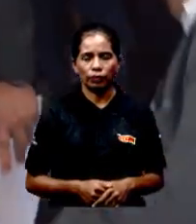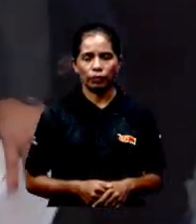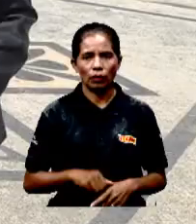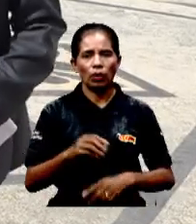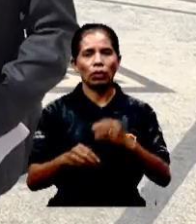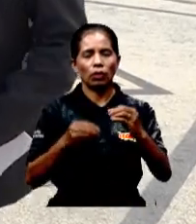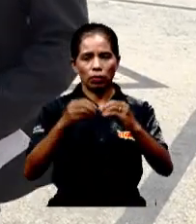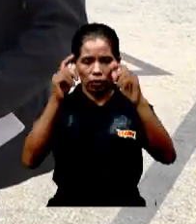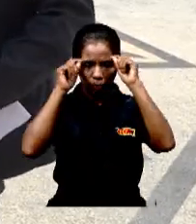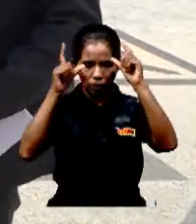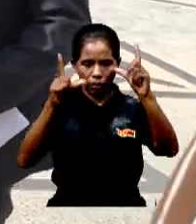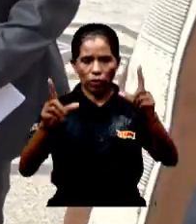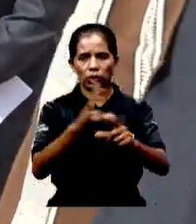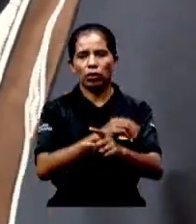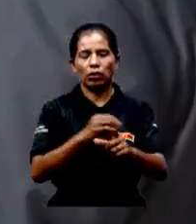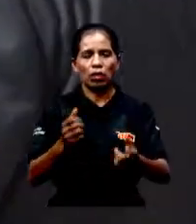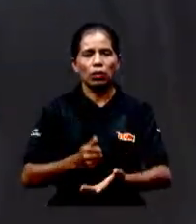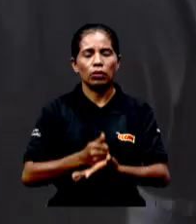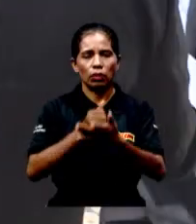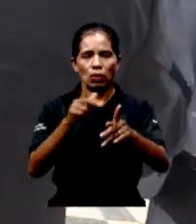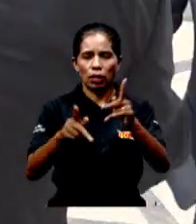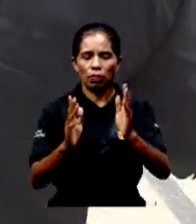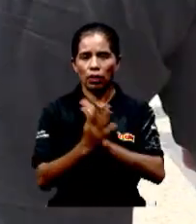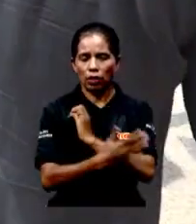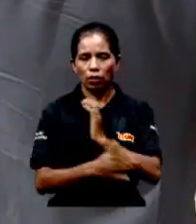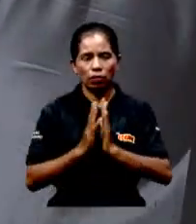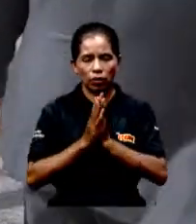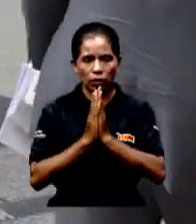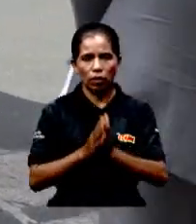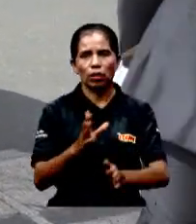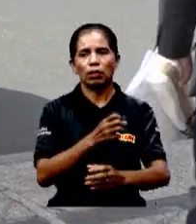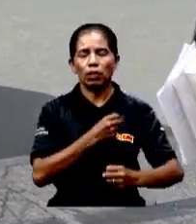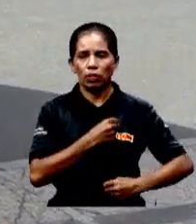com Timor-Leste e solidariedade para o povo Myanmar, junta militar expulsa